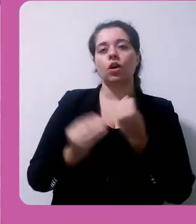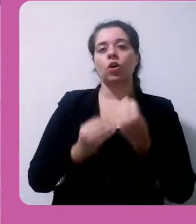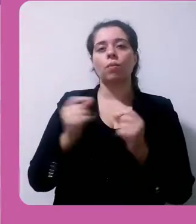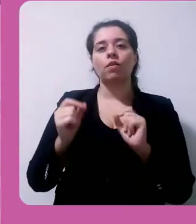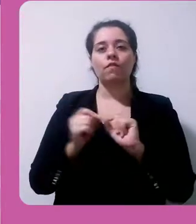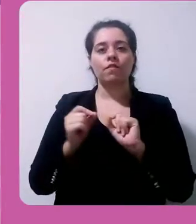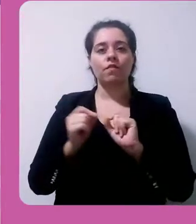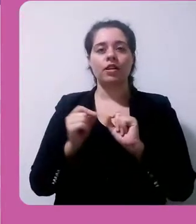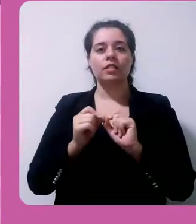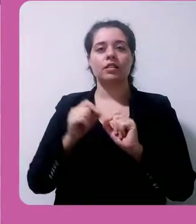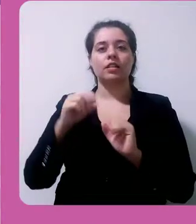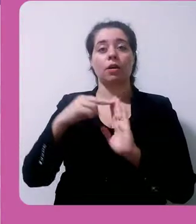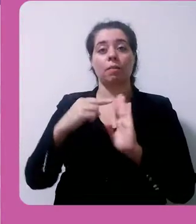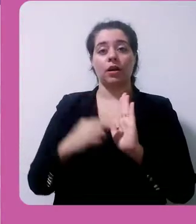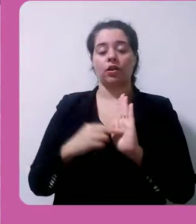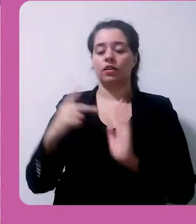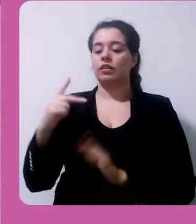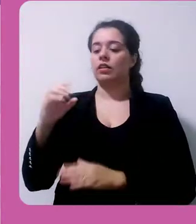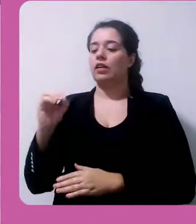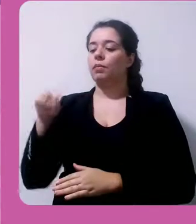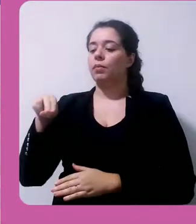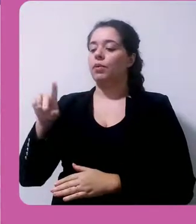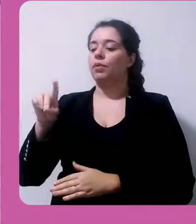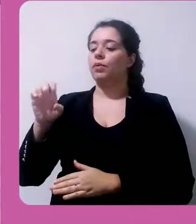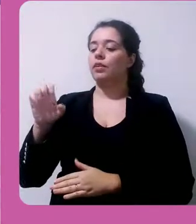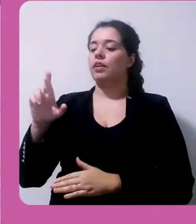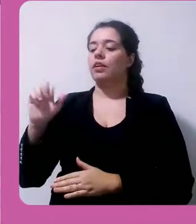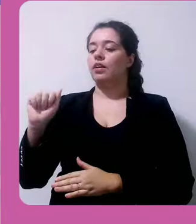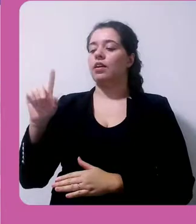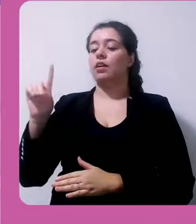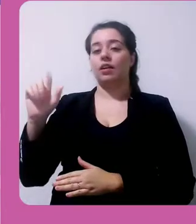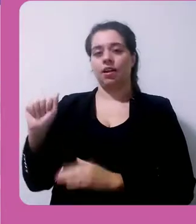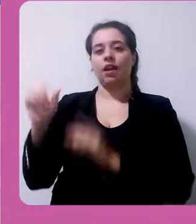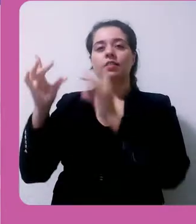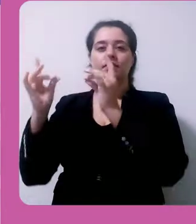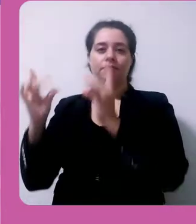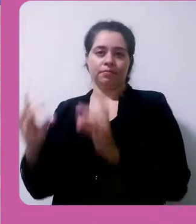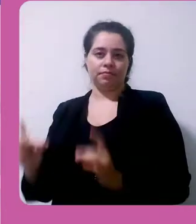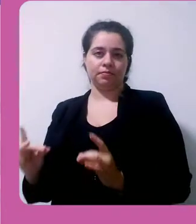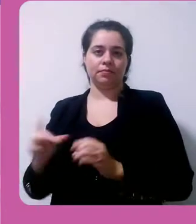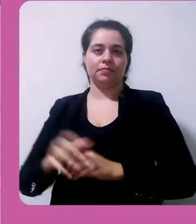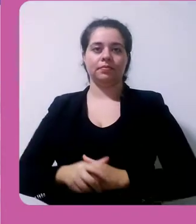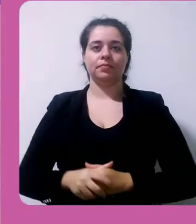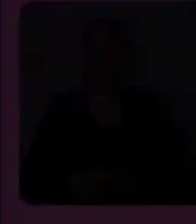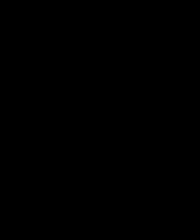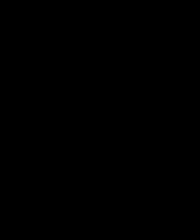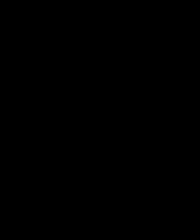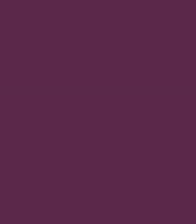mostrar para vocês como faz uma nota ponderada, um pouco mais detalhada.